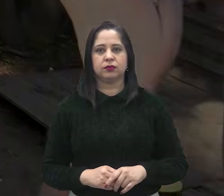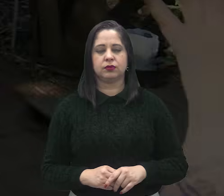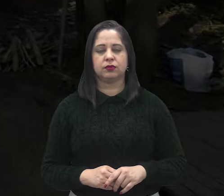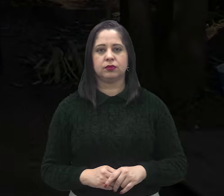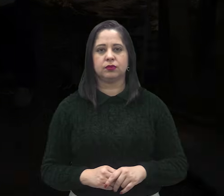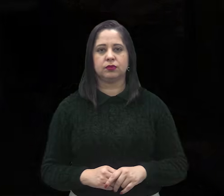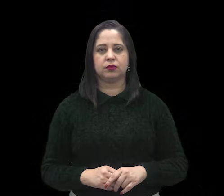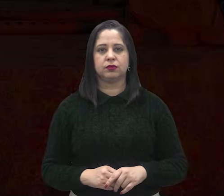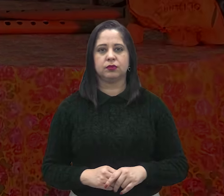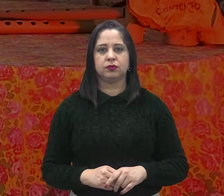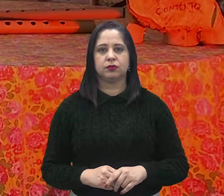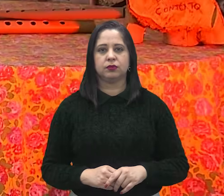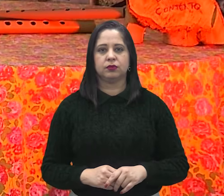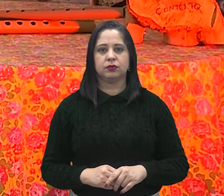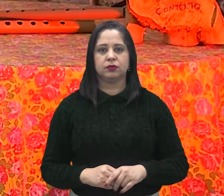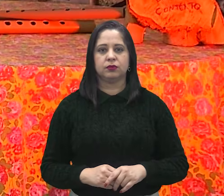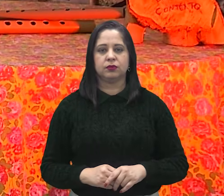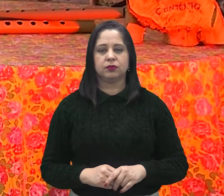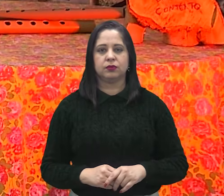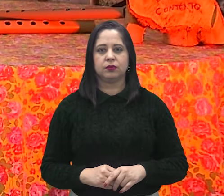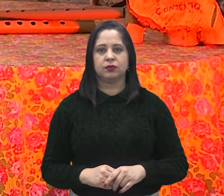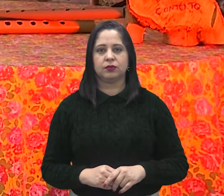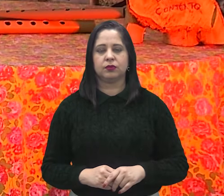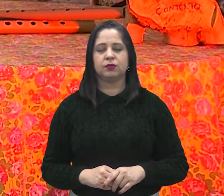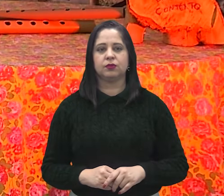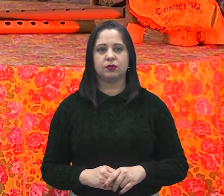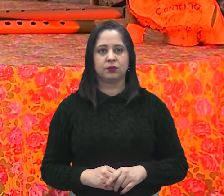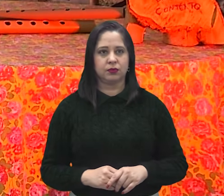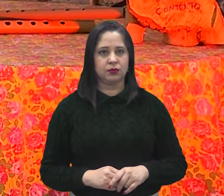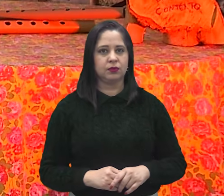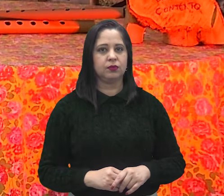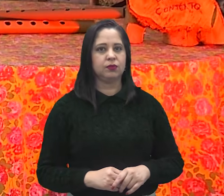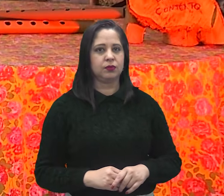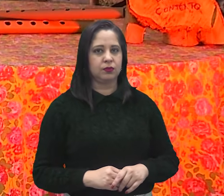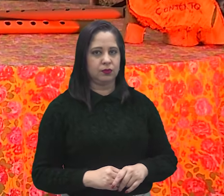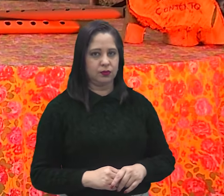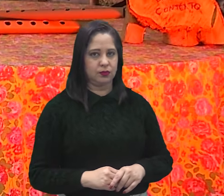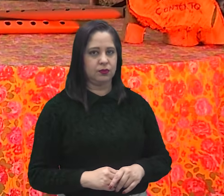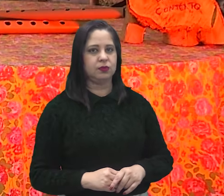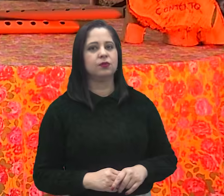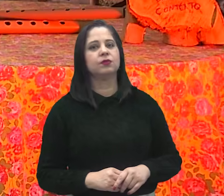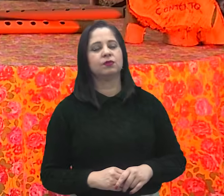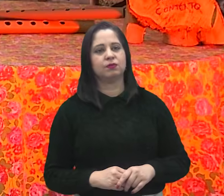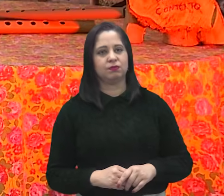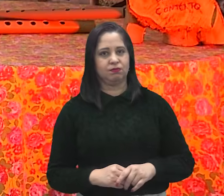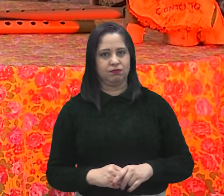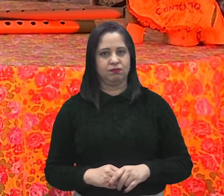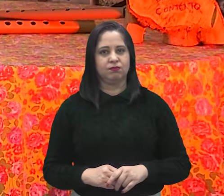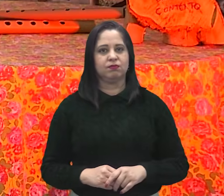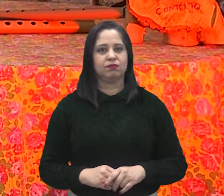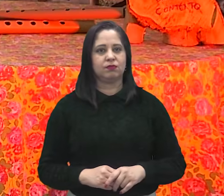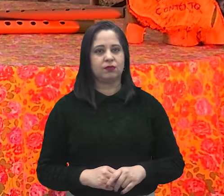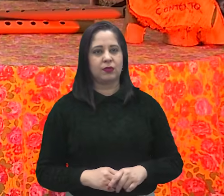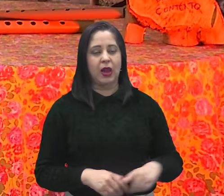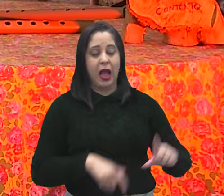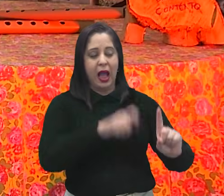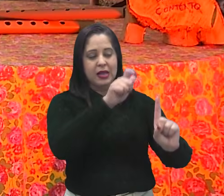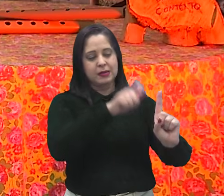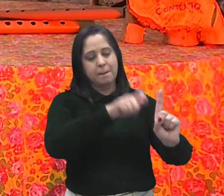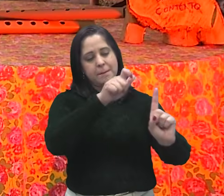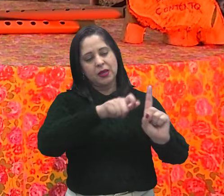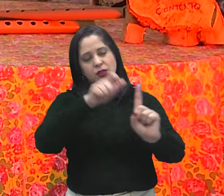mais. A gente potencializa as pessoas a partir da escuta do território, mas a gente também